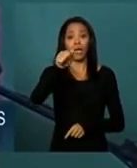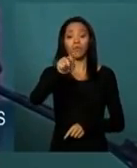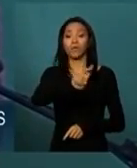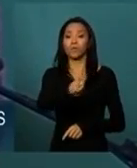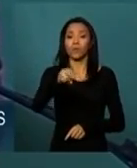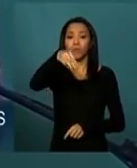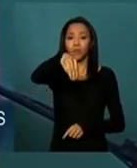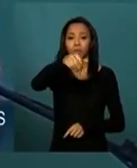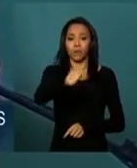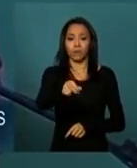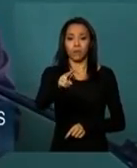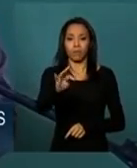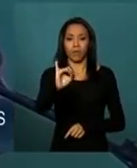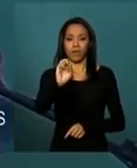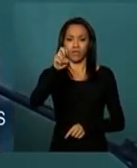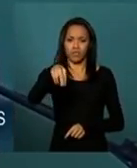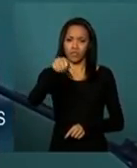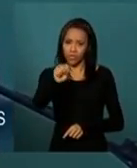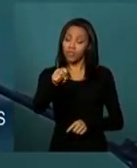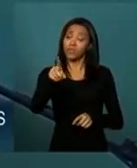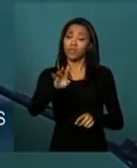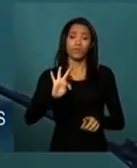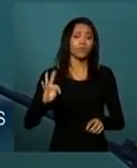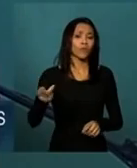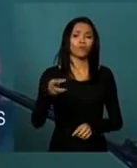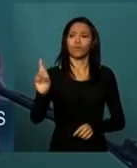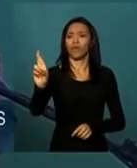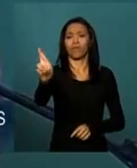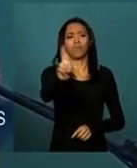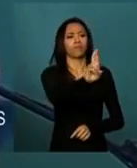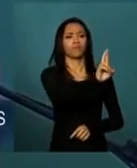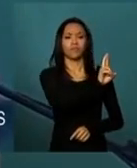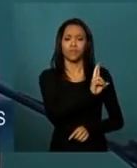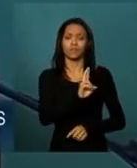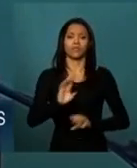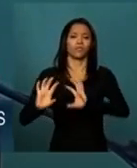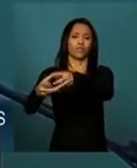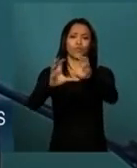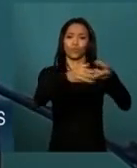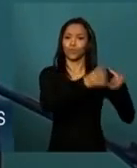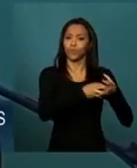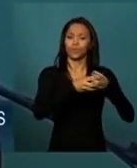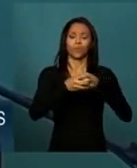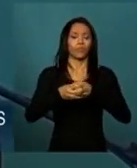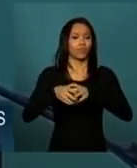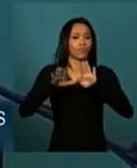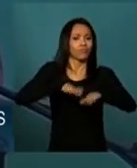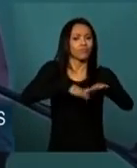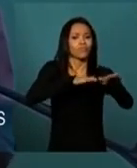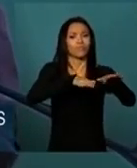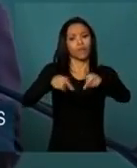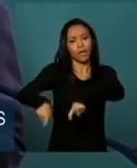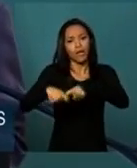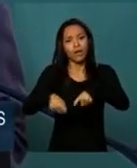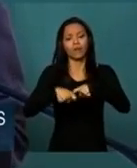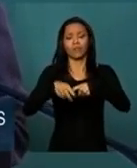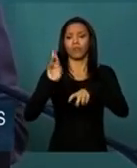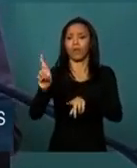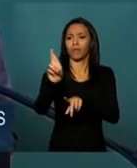Martins. Saúdo, enfim, todos os representantes de entidades e movimentos sociais do campo, de